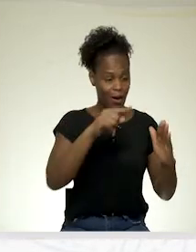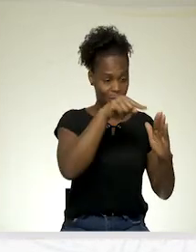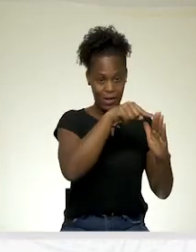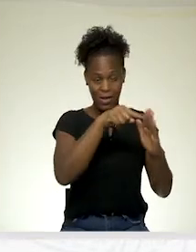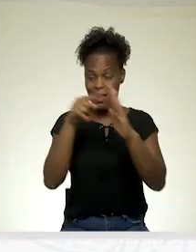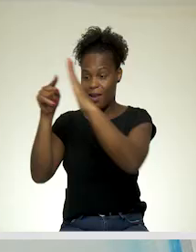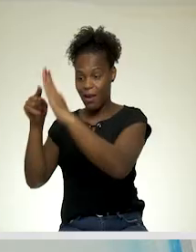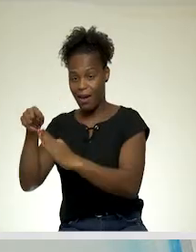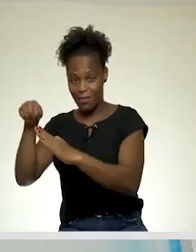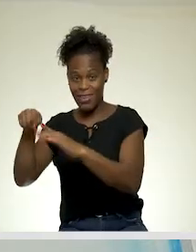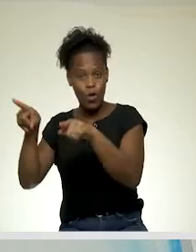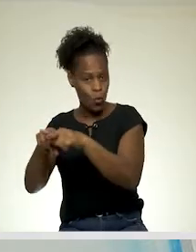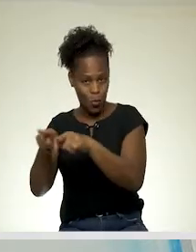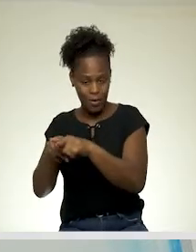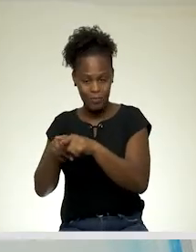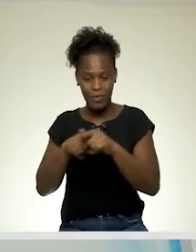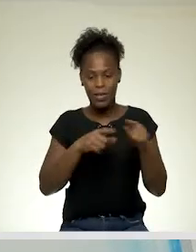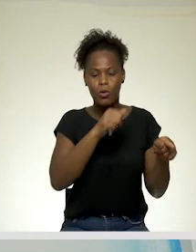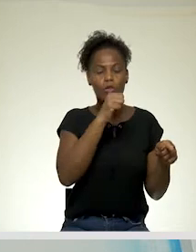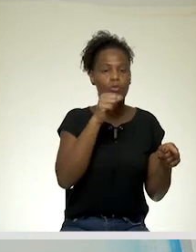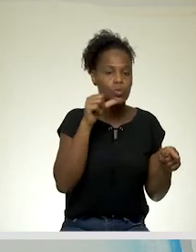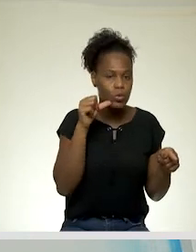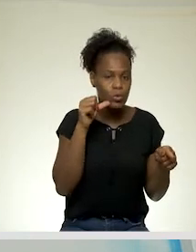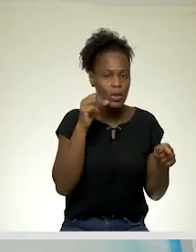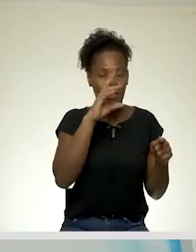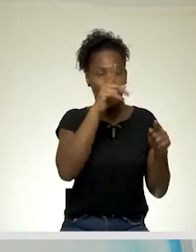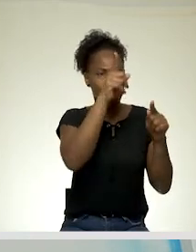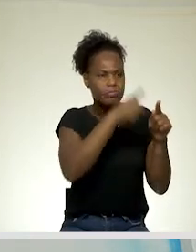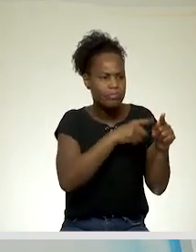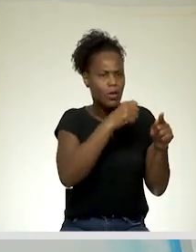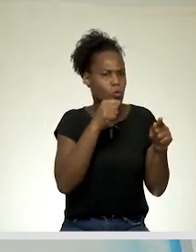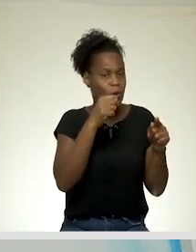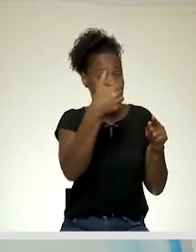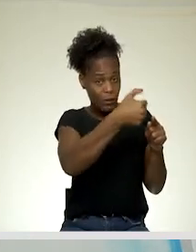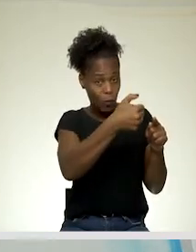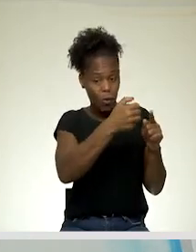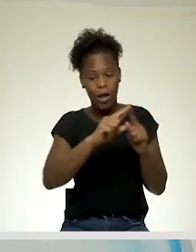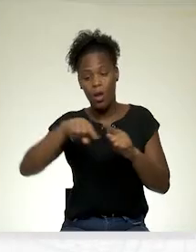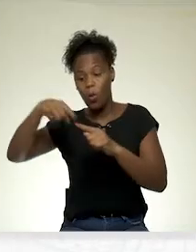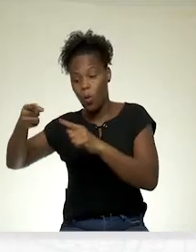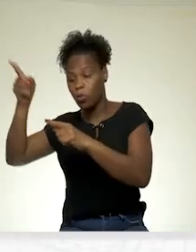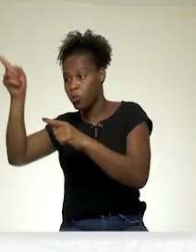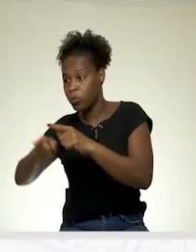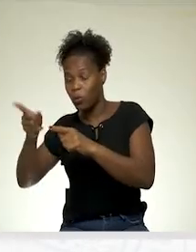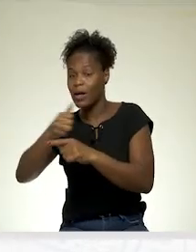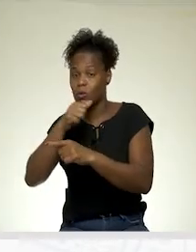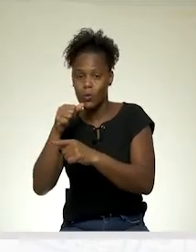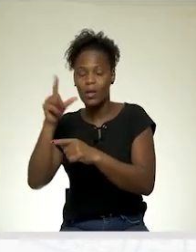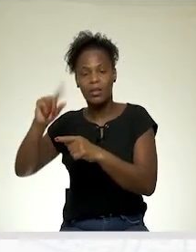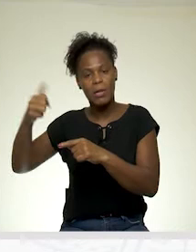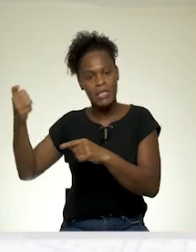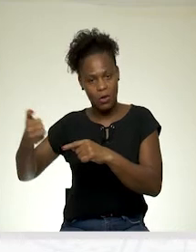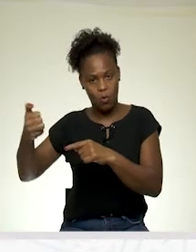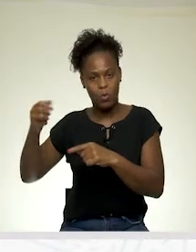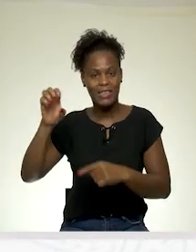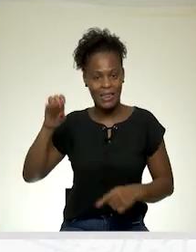mesmo comprimento. Esse lado azul, se tem 5 centímetros, o outro lado azul do outro triângulo também deve ter